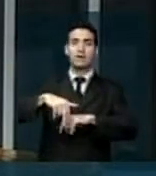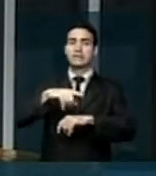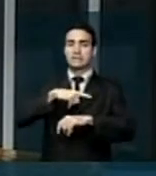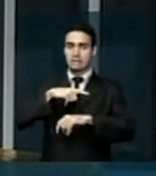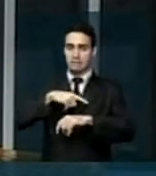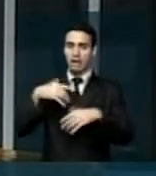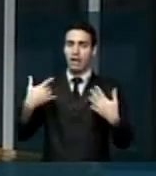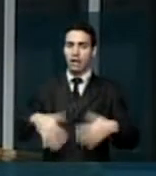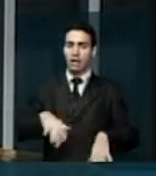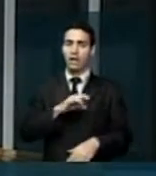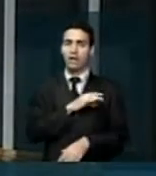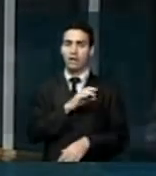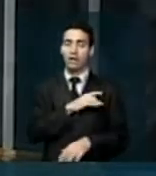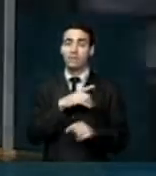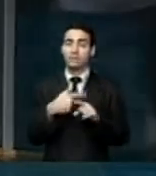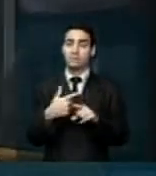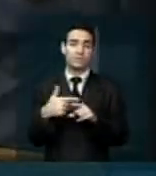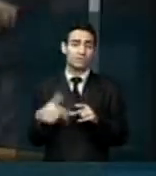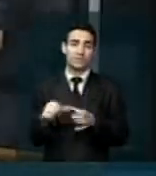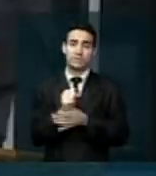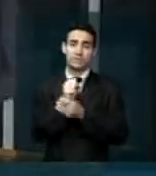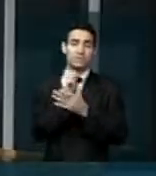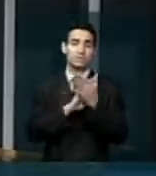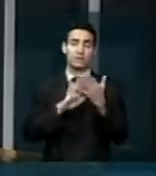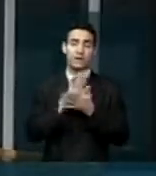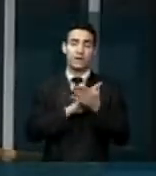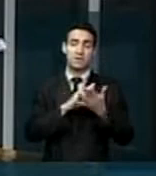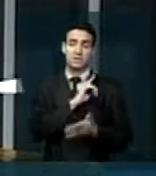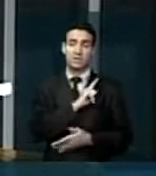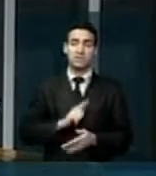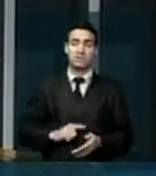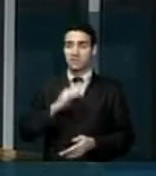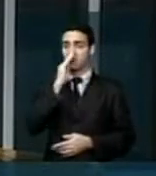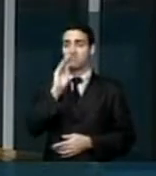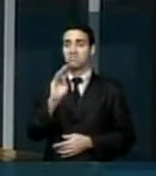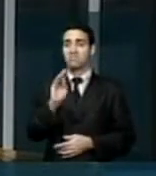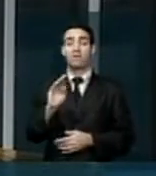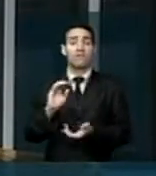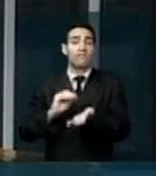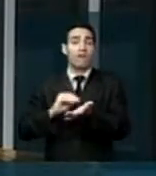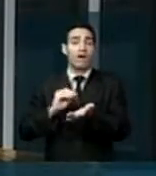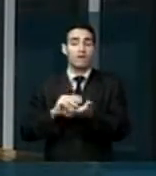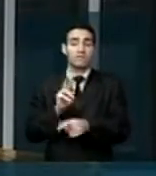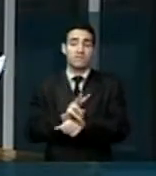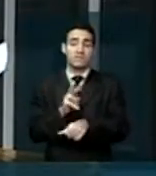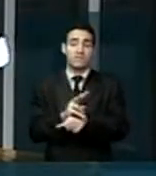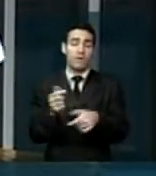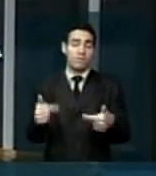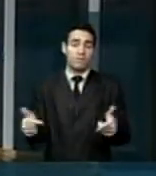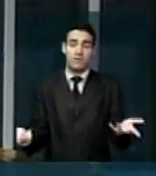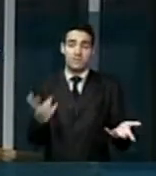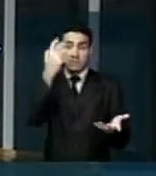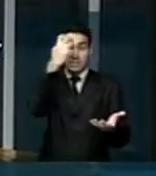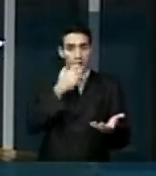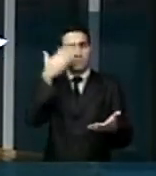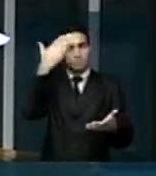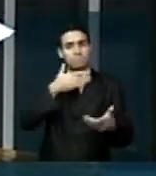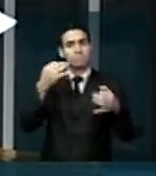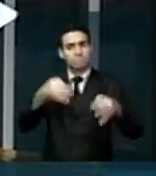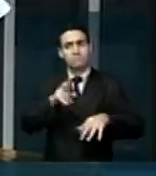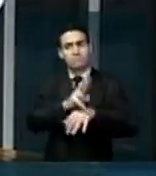sofrer com esse descaso das autoridades, quando não há uma fiscalização que tenha mais seriedade nesse